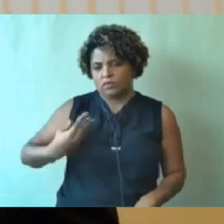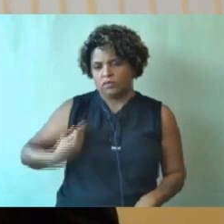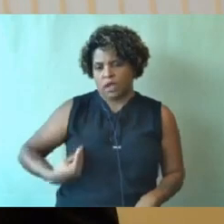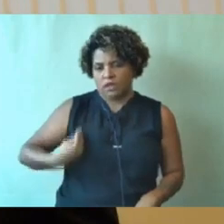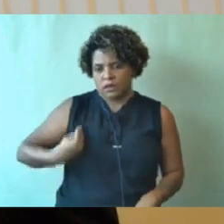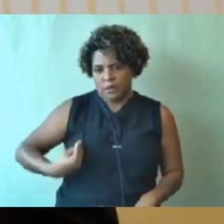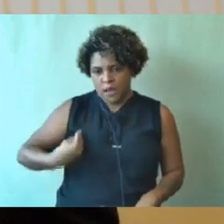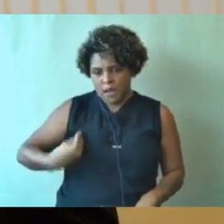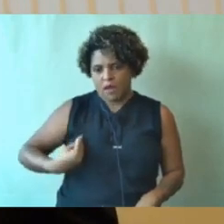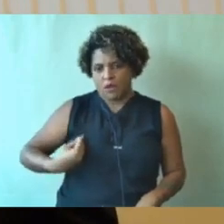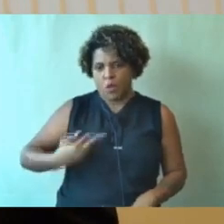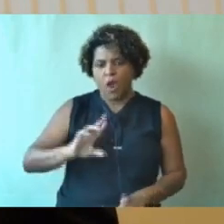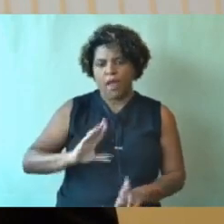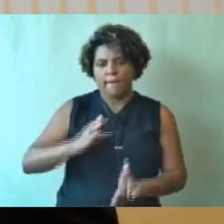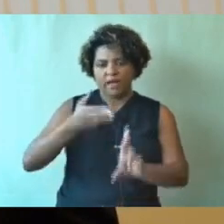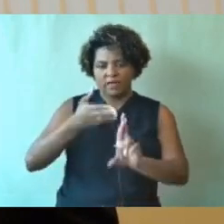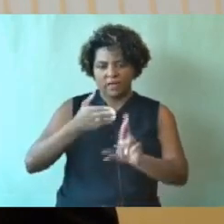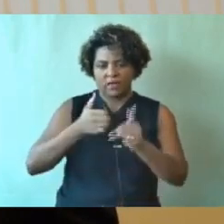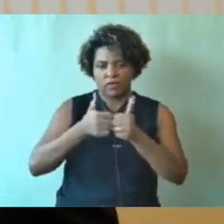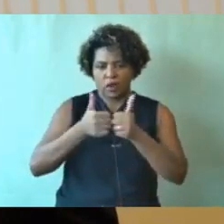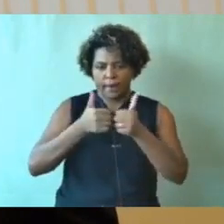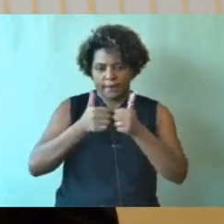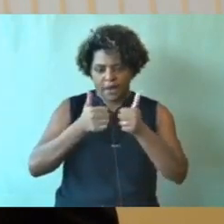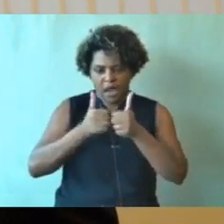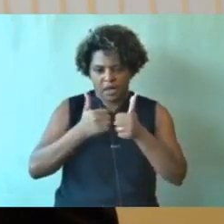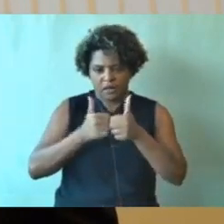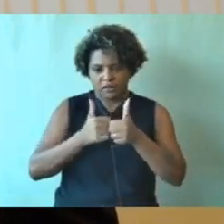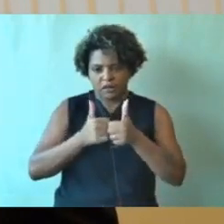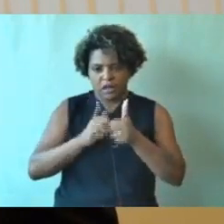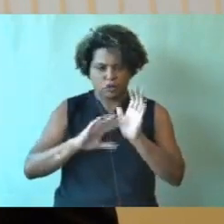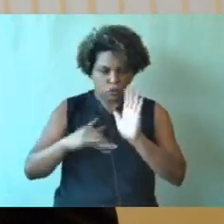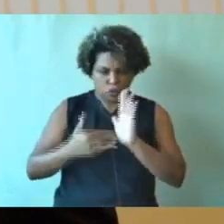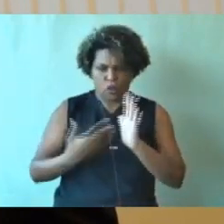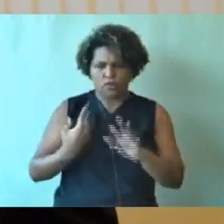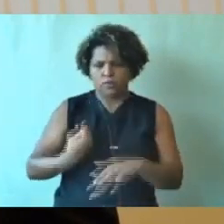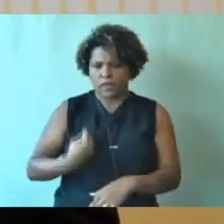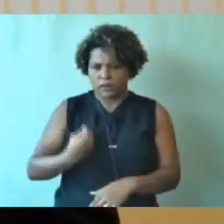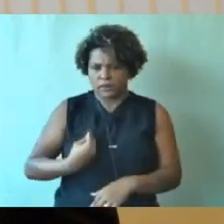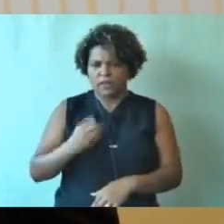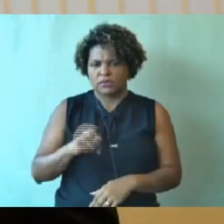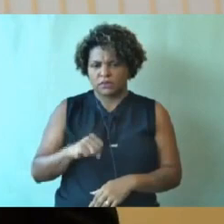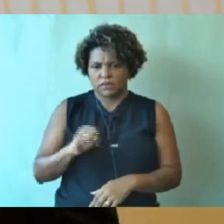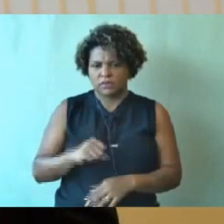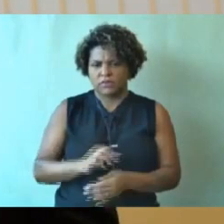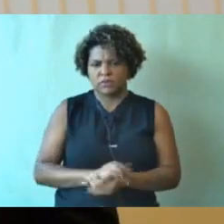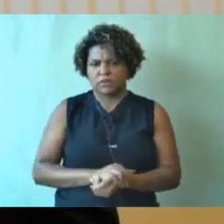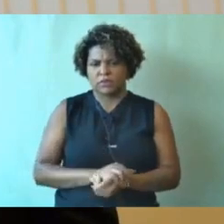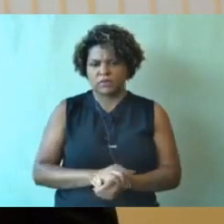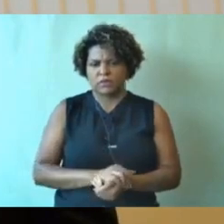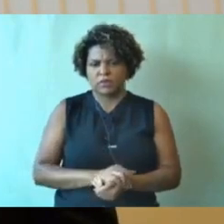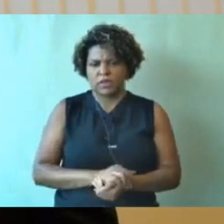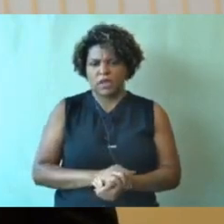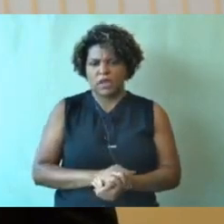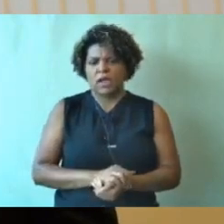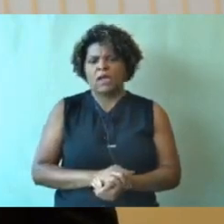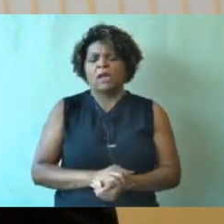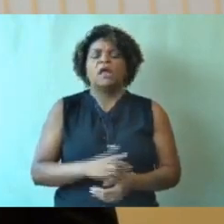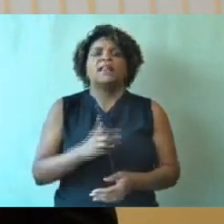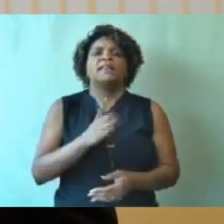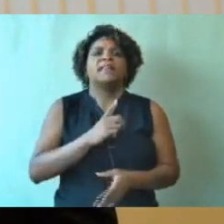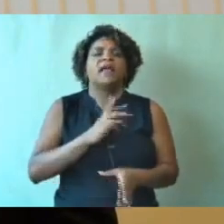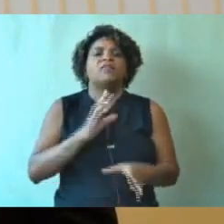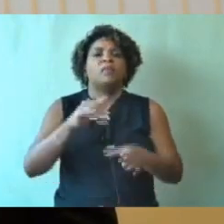me parece, todos participaram, eu acho que sim, acho que participaram todos, onde foi colocado em votação